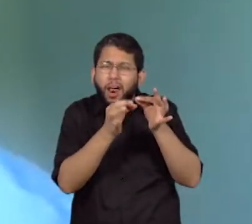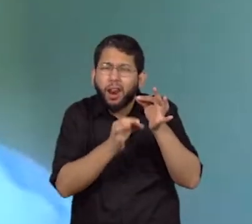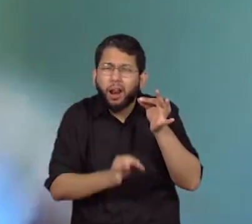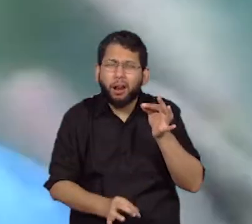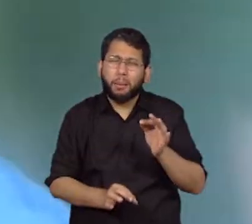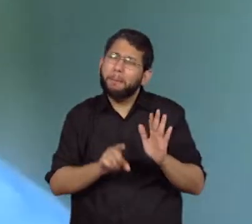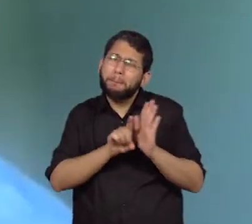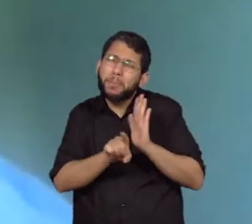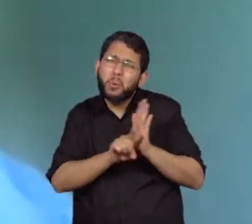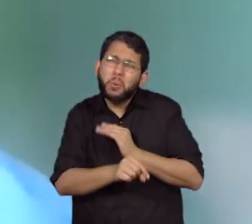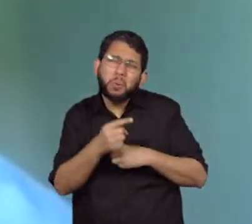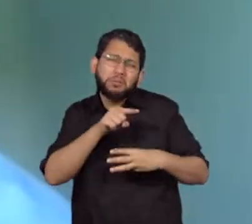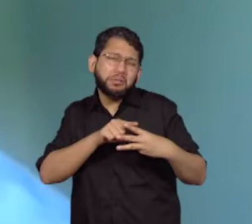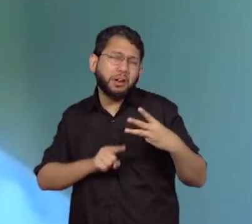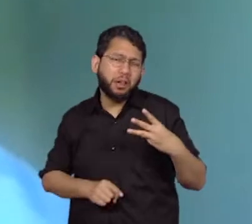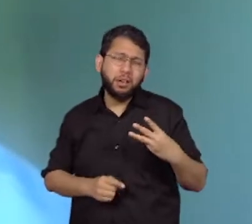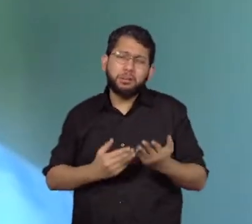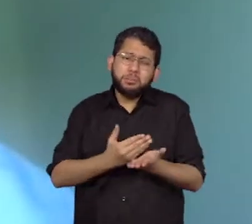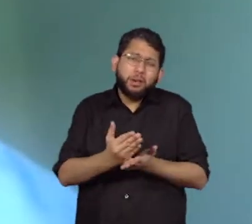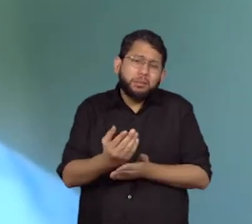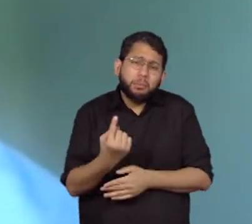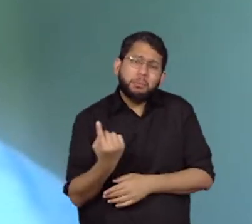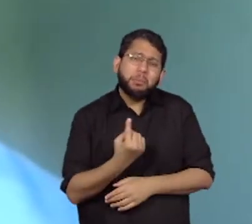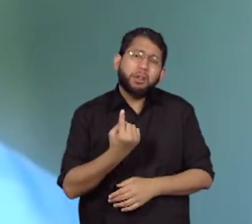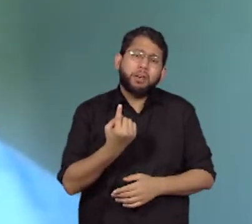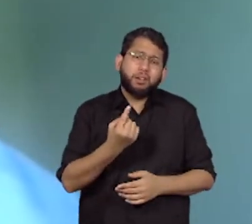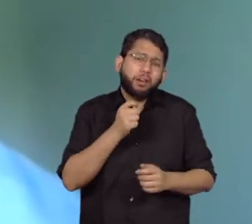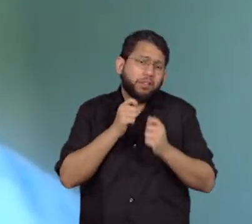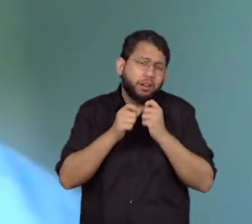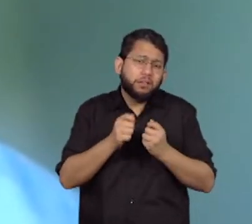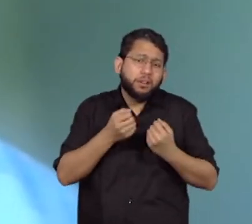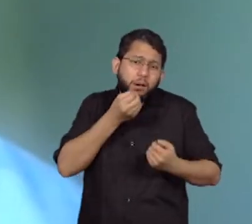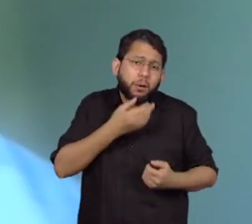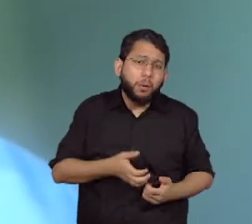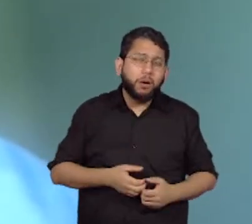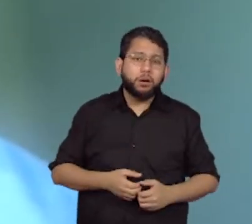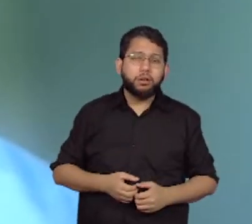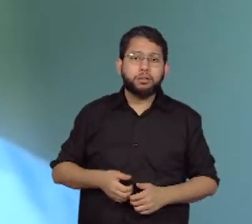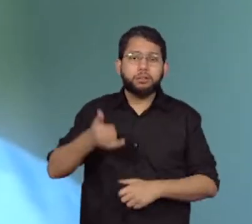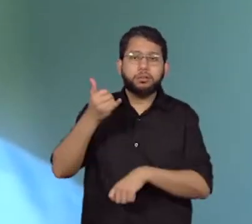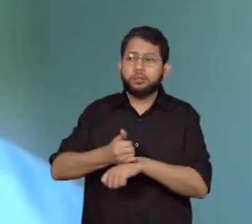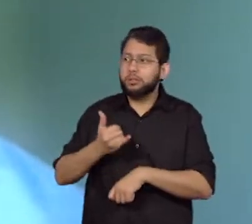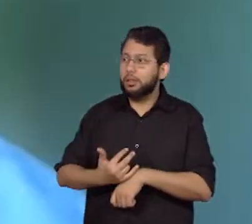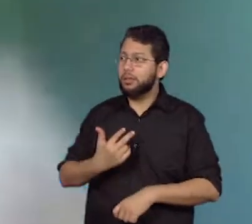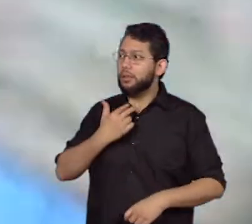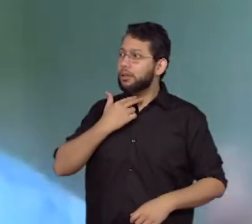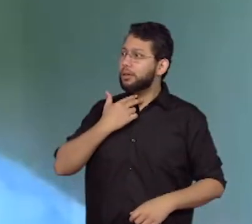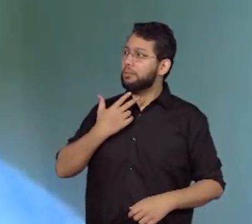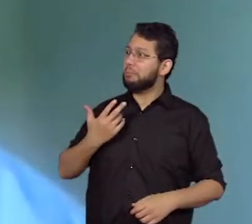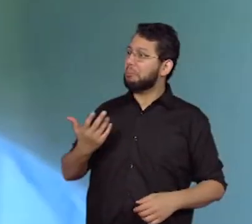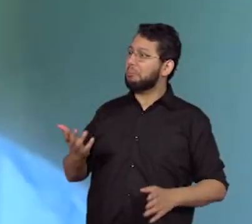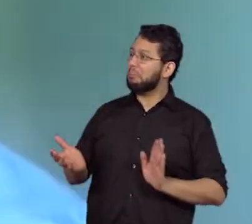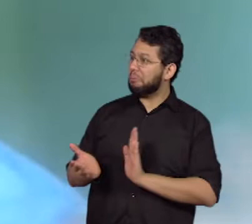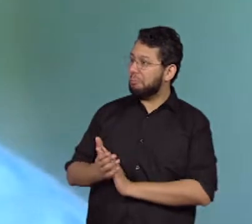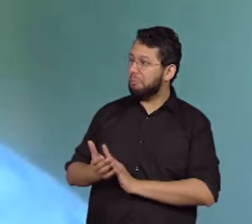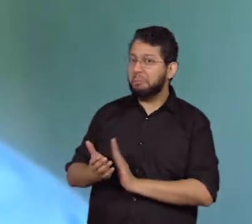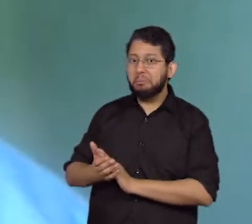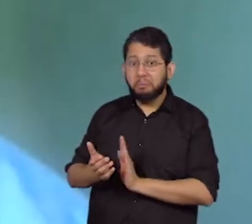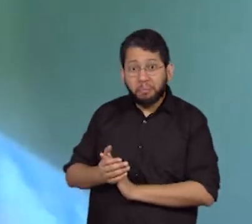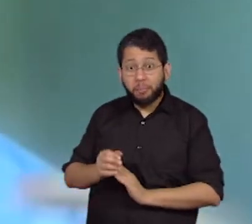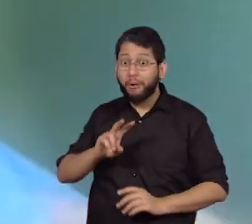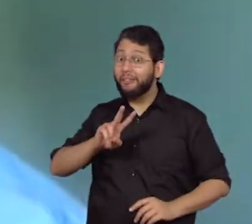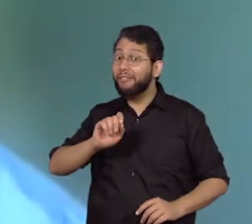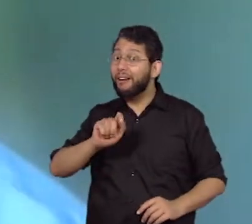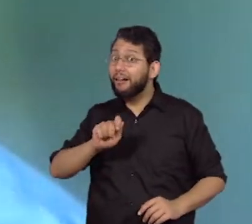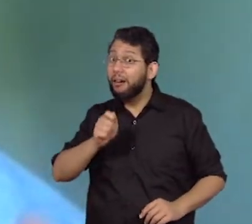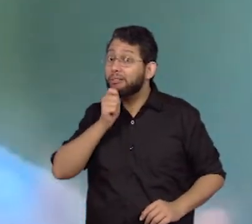3 perguntas, mas é uma entrevista. E aí ela falou, bom, Gui, não tem a vaga, o